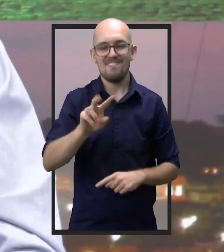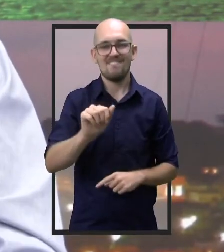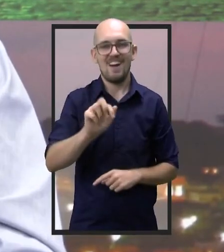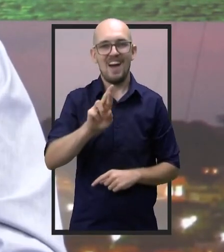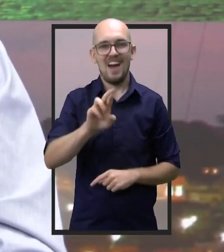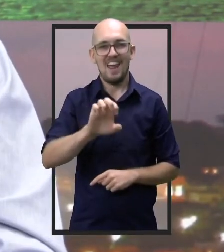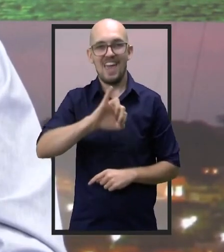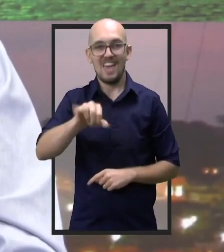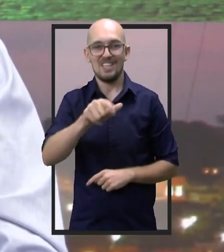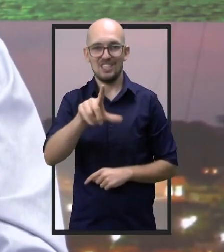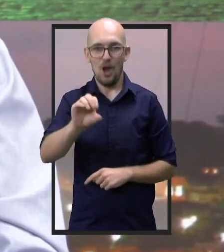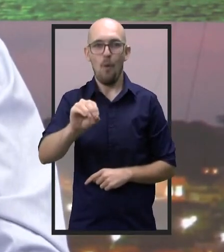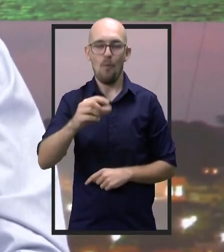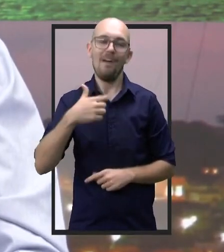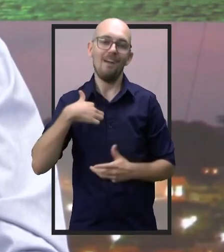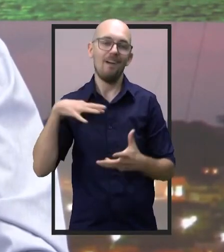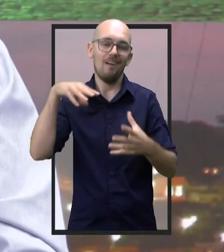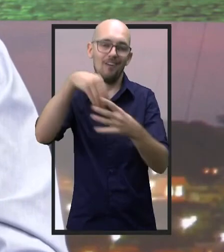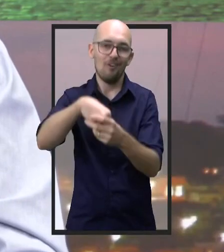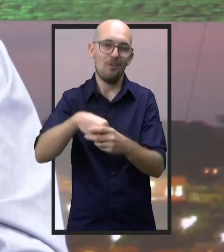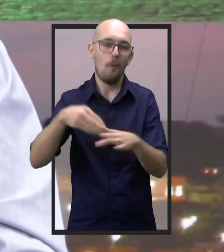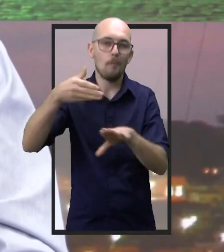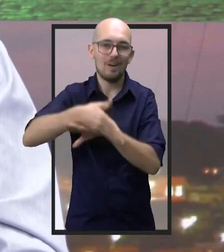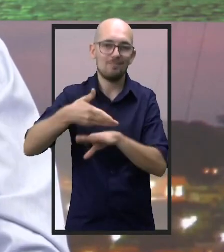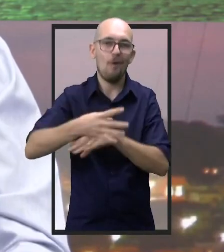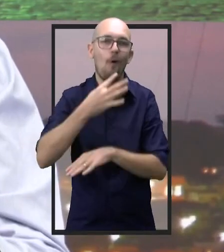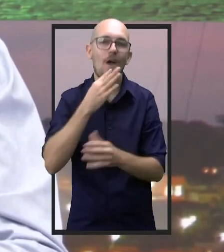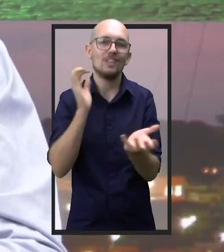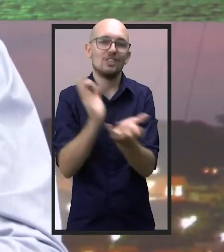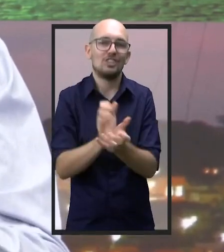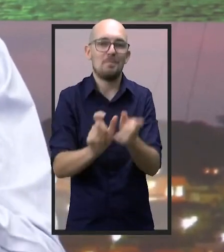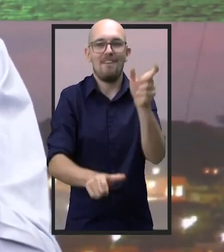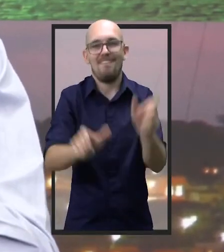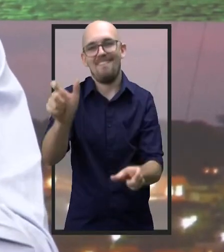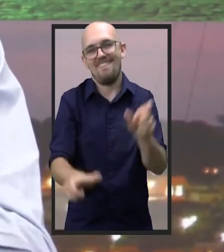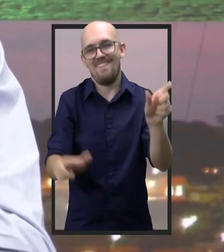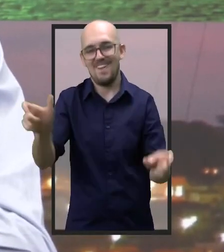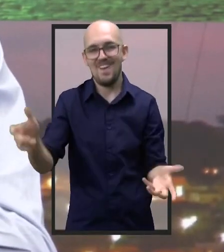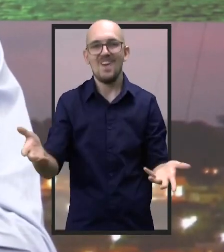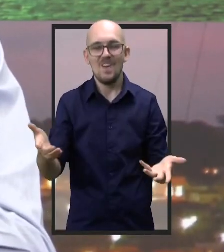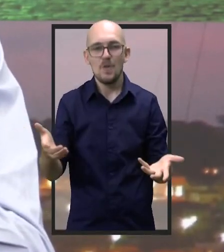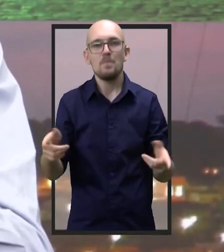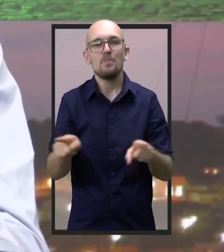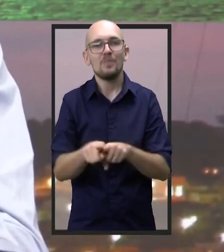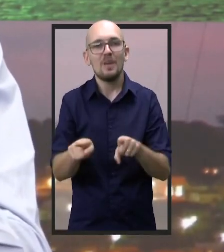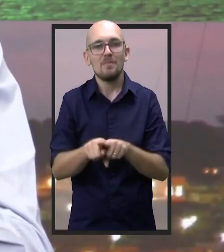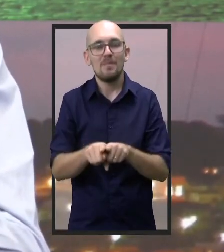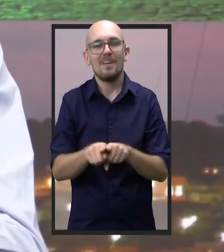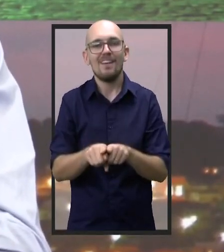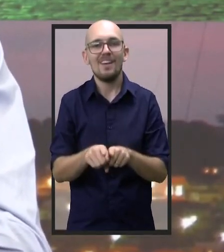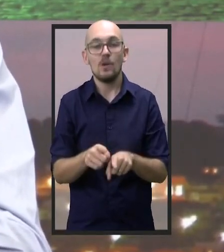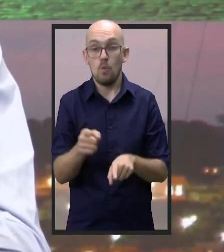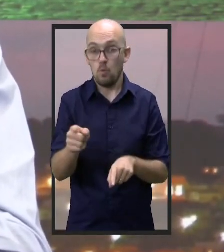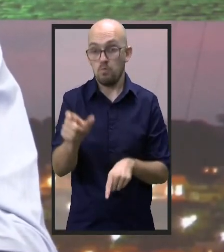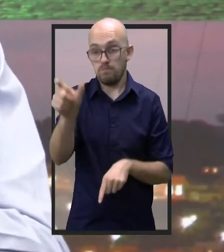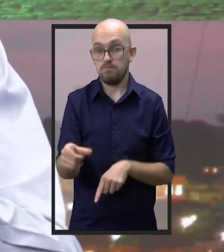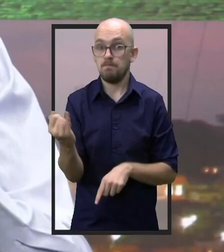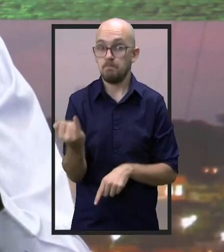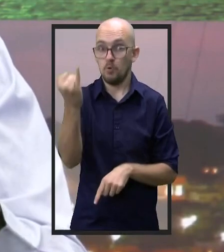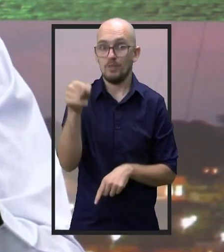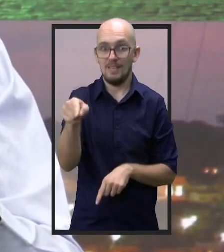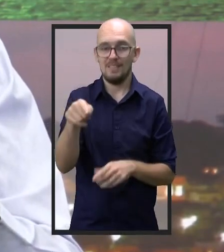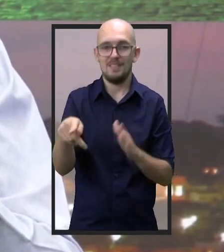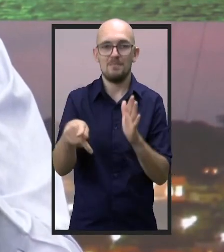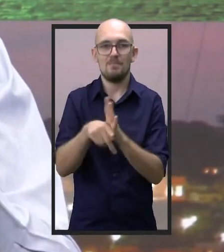de alguma maneira eu participei, torci, conheço aquele time, inclusive um importante produtor de lá que é